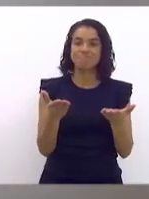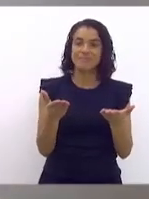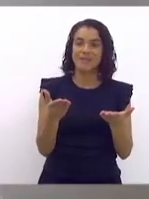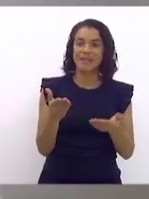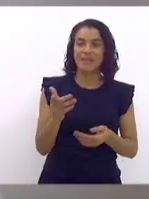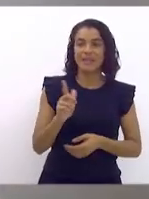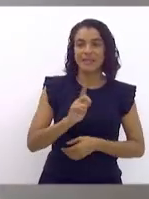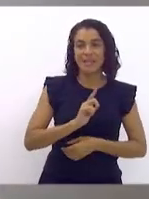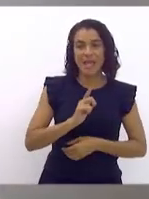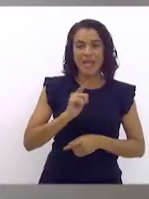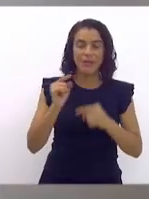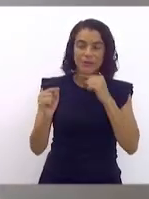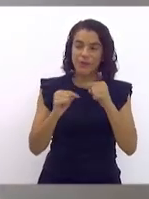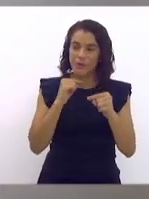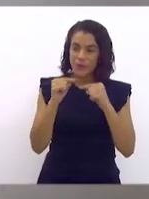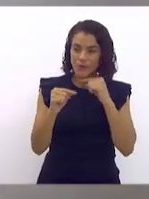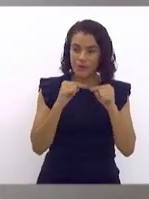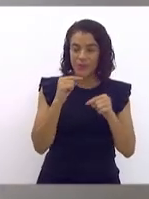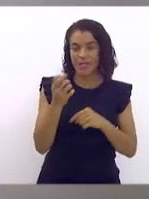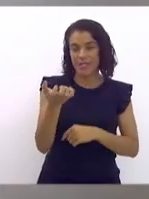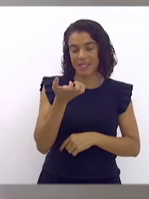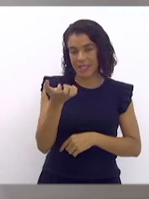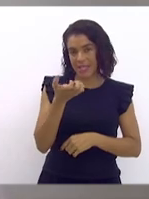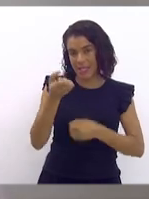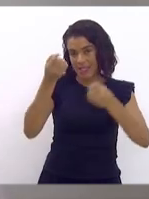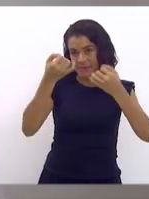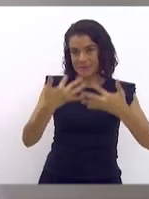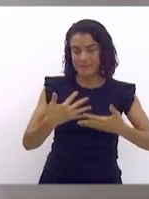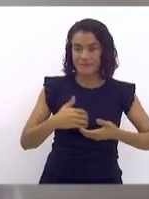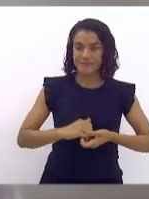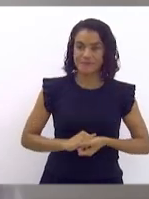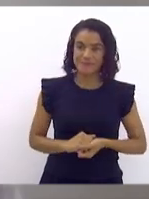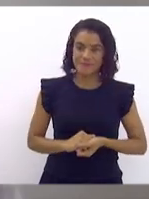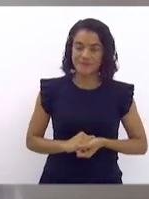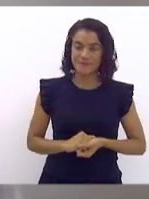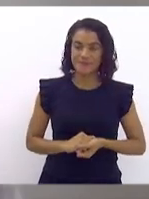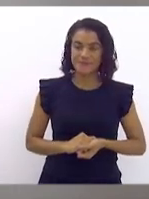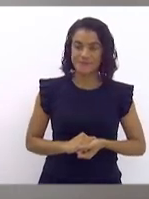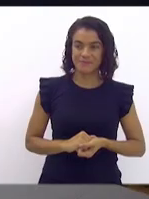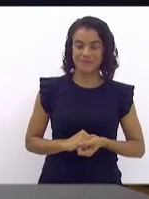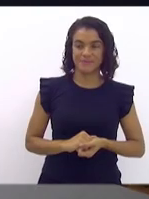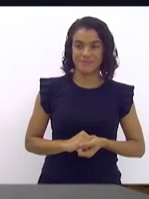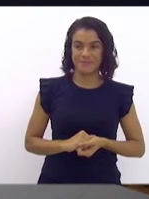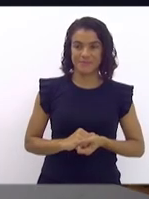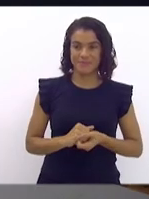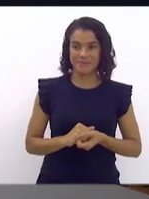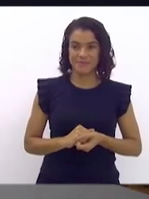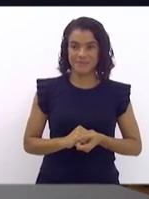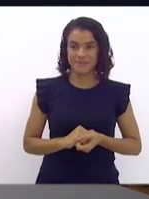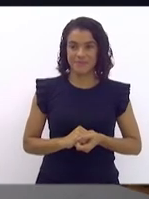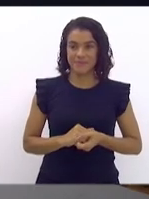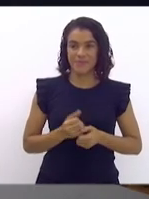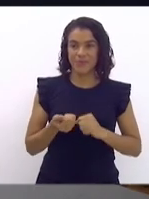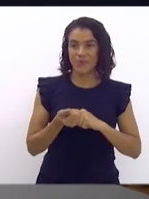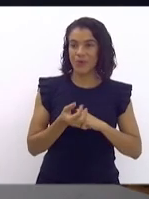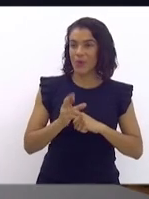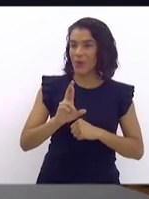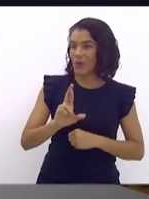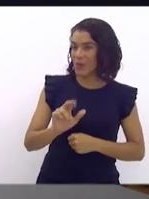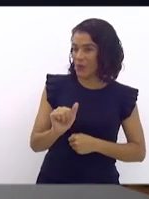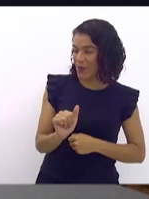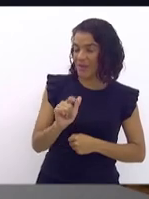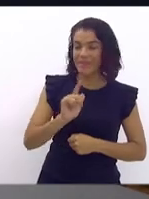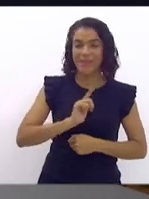tenham alguma dúvida, queiram algum esclarecimento adicional. Doutora Ana, quero lhe dizer que temos